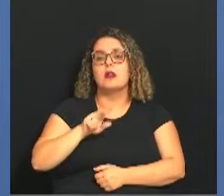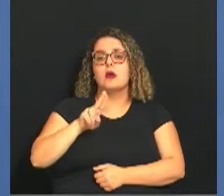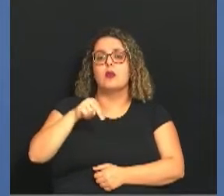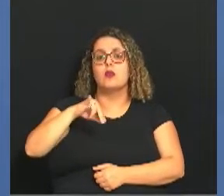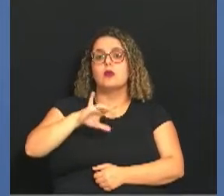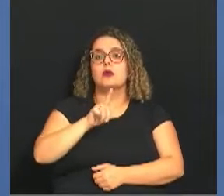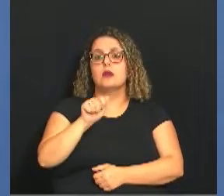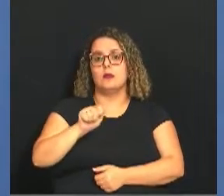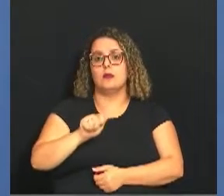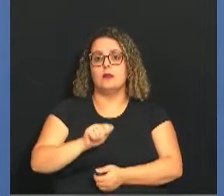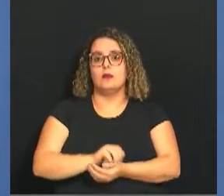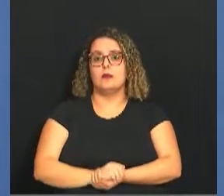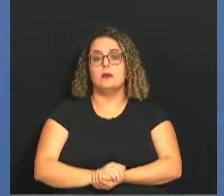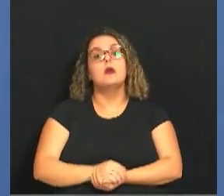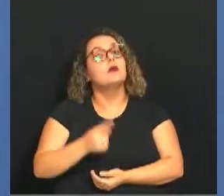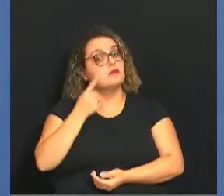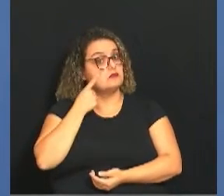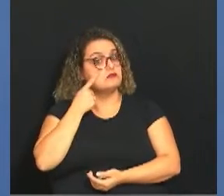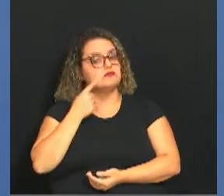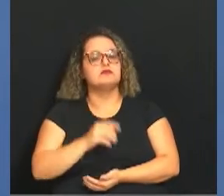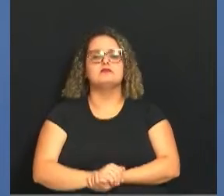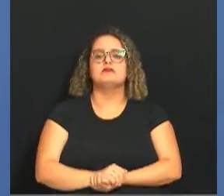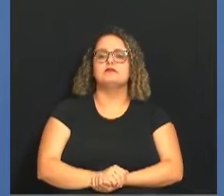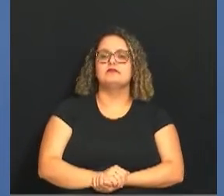gente foi conferir qual é esse pedido.